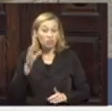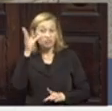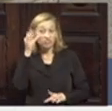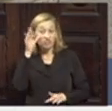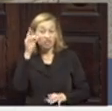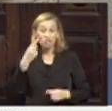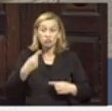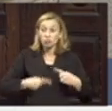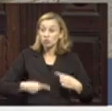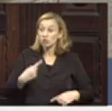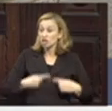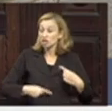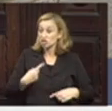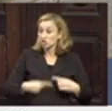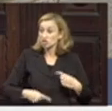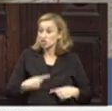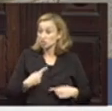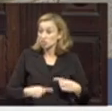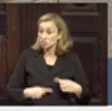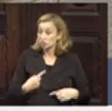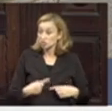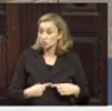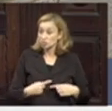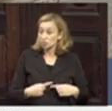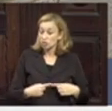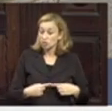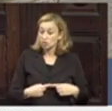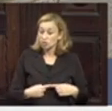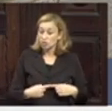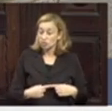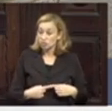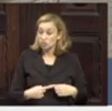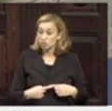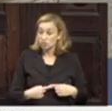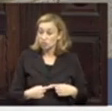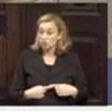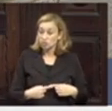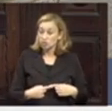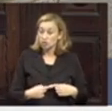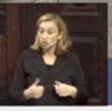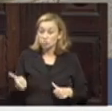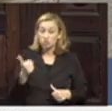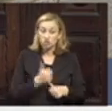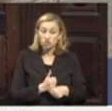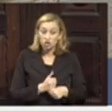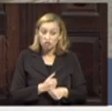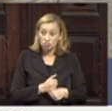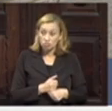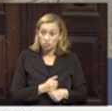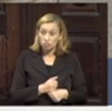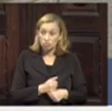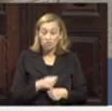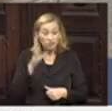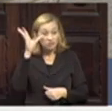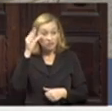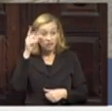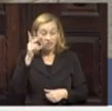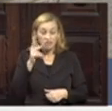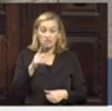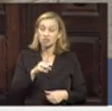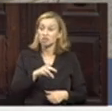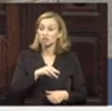falo com a maior tranquilidade, porque tem 12 anos que eu voto contrário a todas as indicações políticas para a gestão. Eu votei contrário a